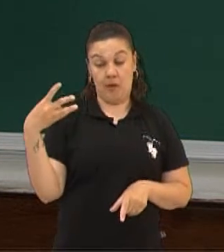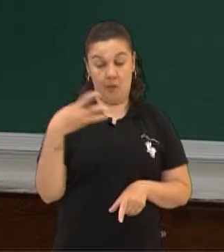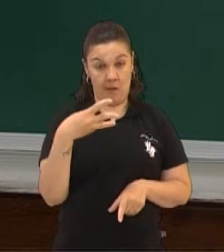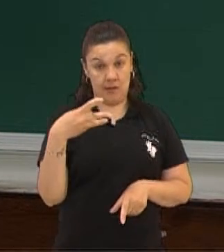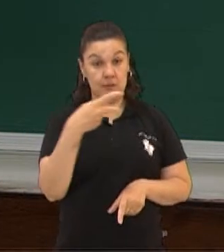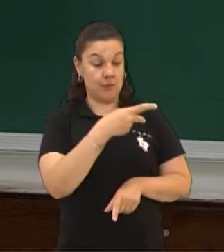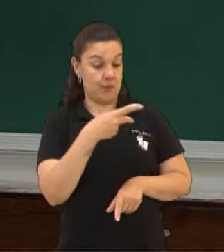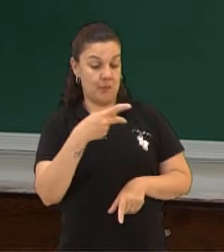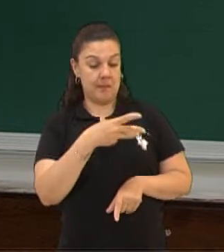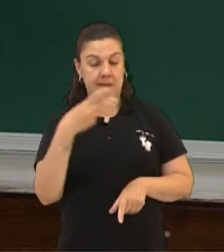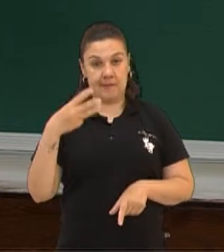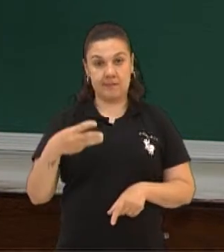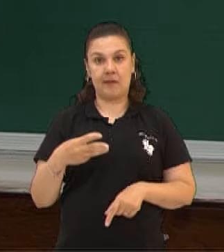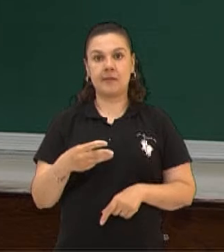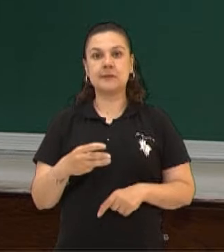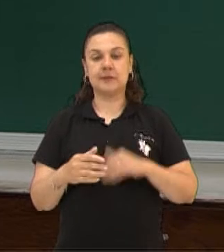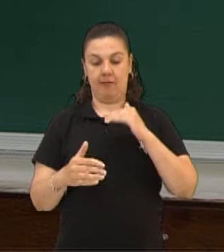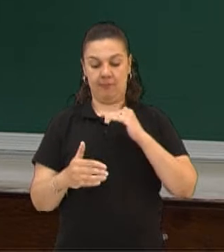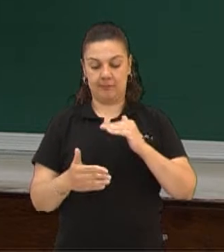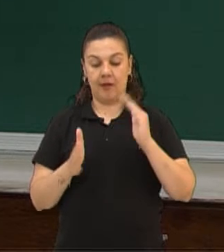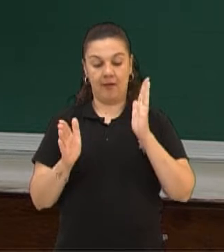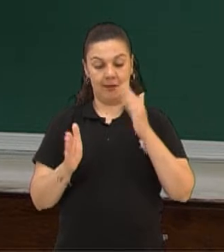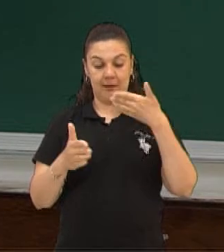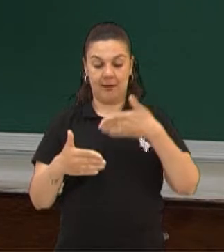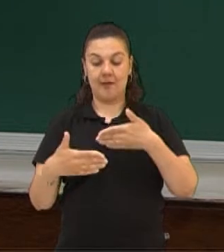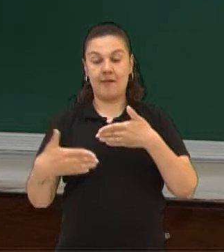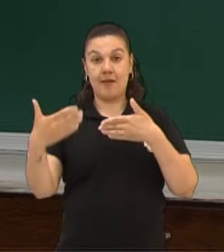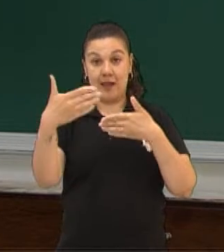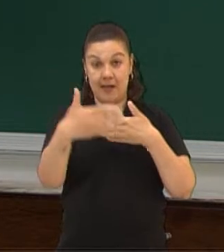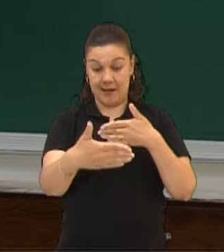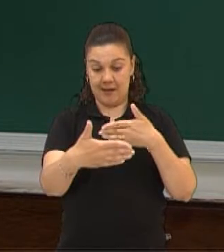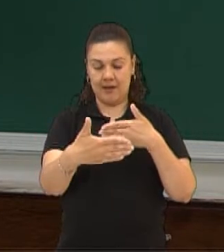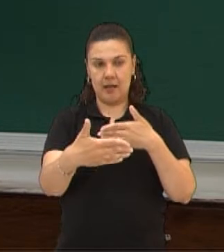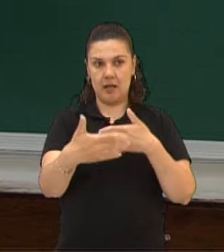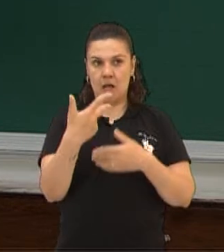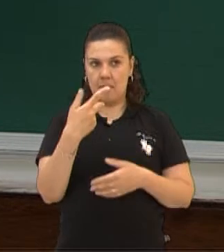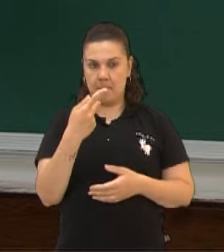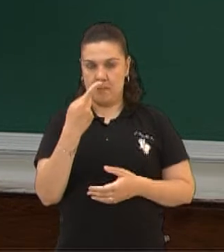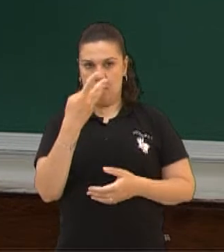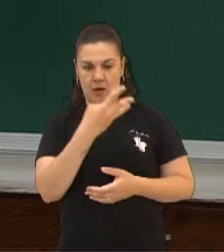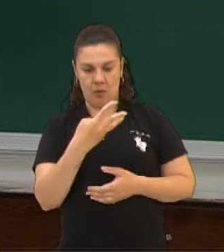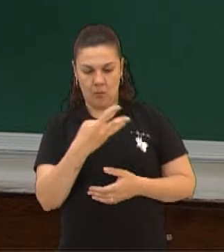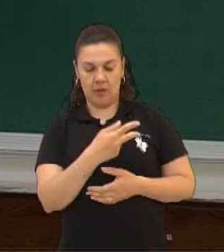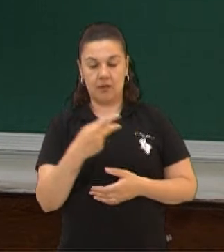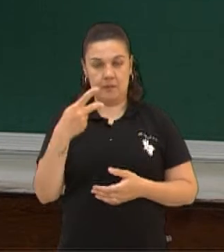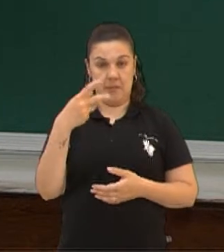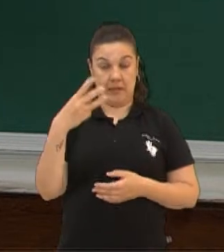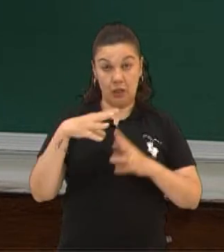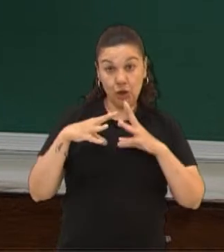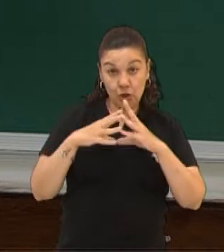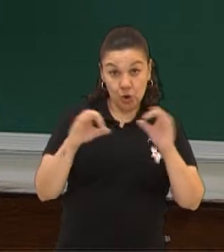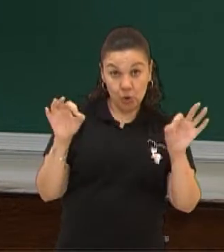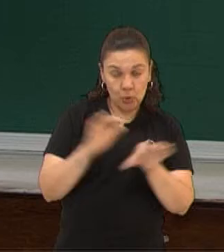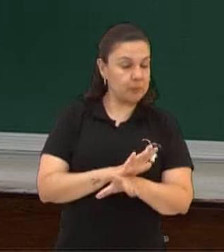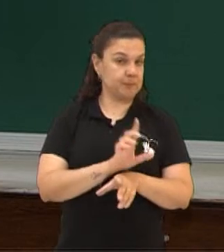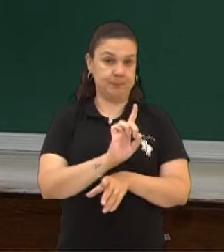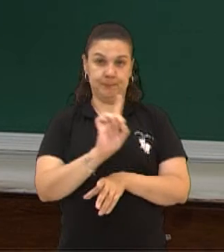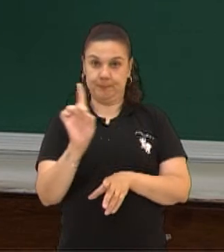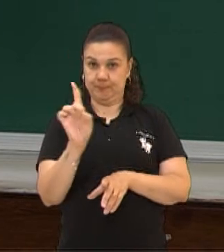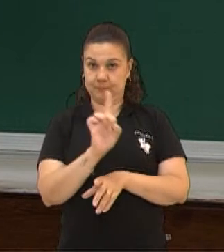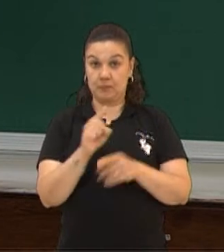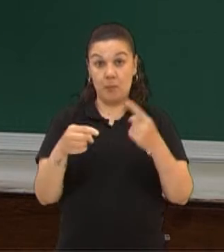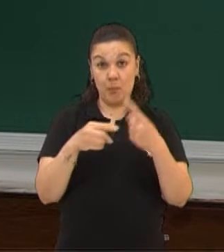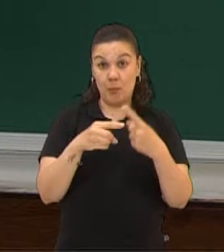aqui e o P3 que está atrás. O P4 e o P3, eles não vão ter a área total lá no